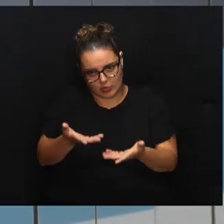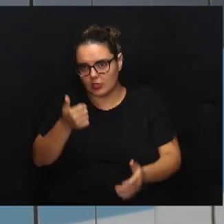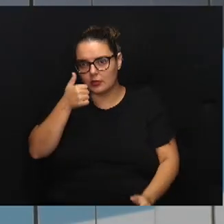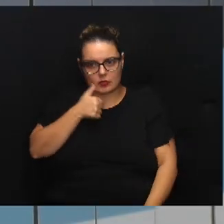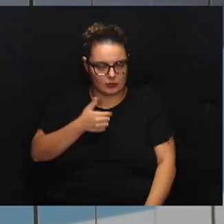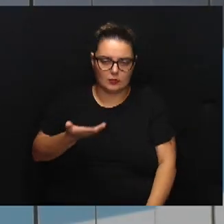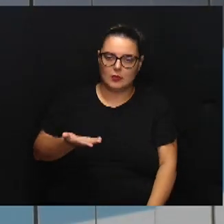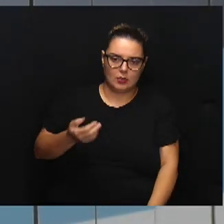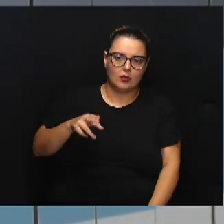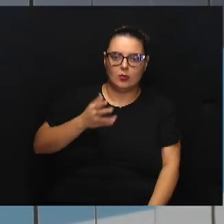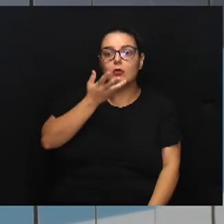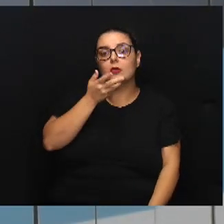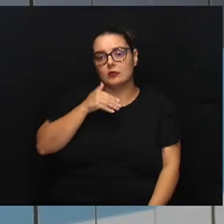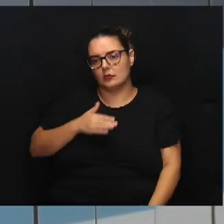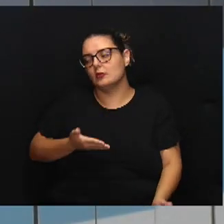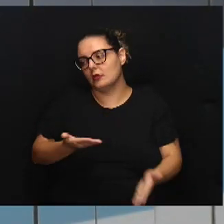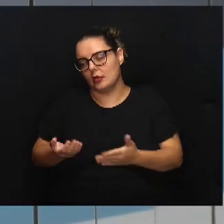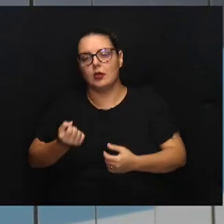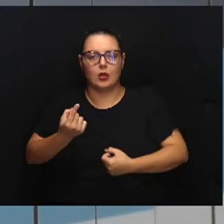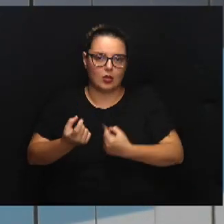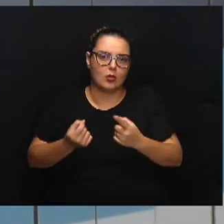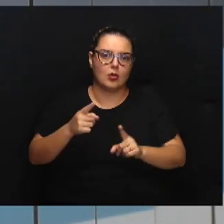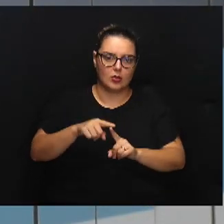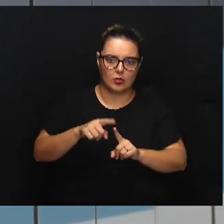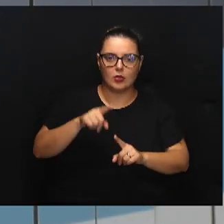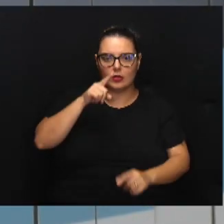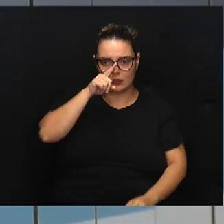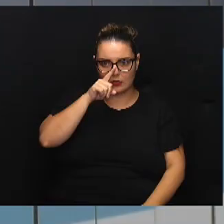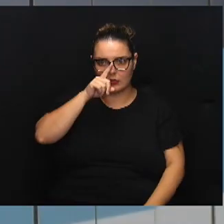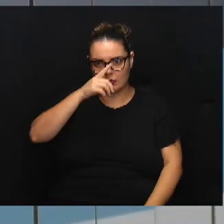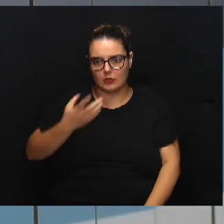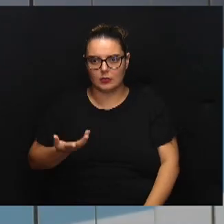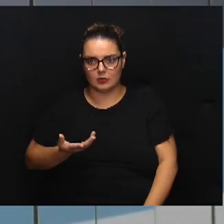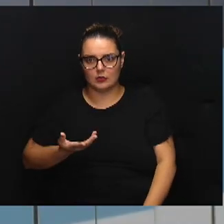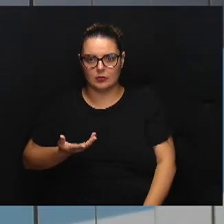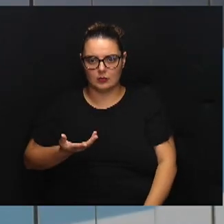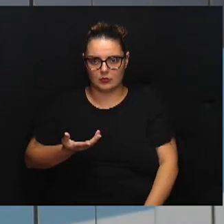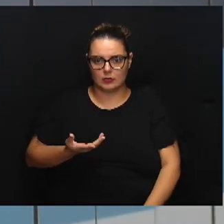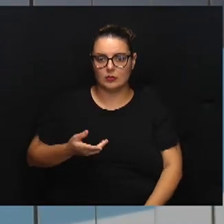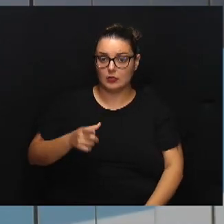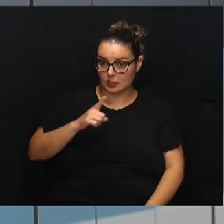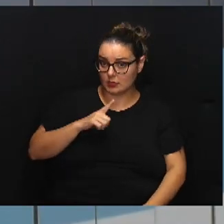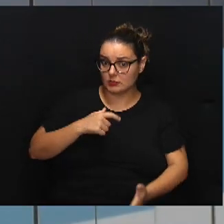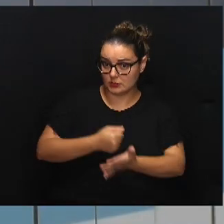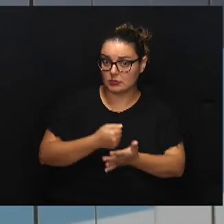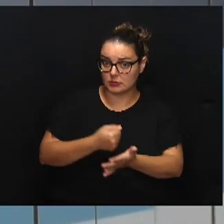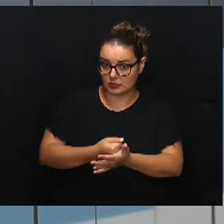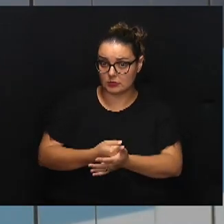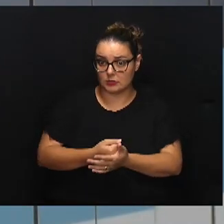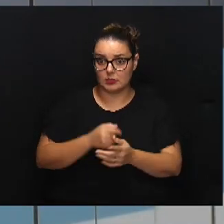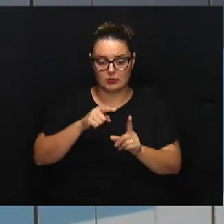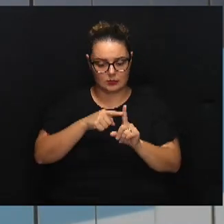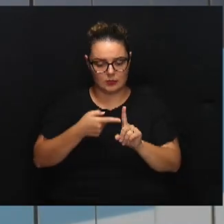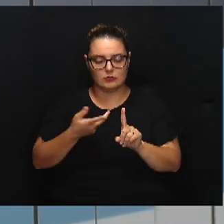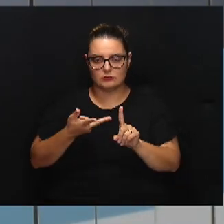mulher ou a criança apresentem algum tipo de risco que exijam a realização de uma cirurgia para que elas